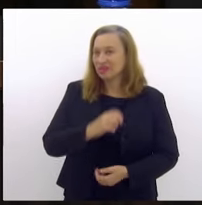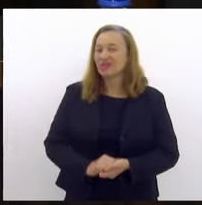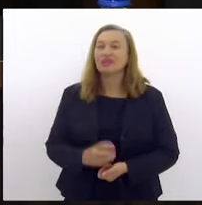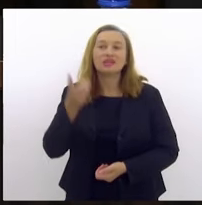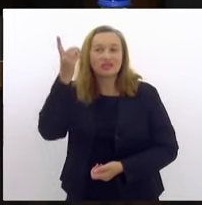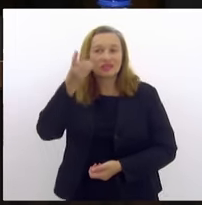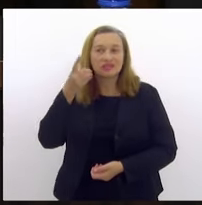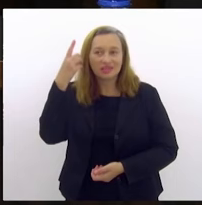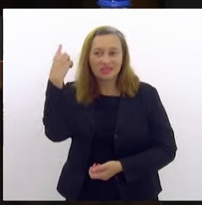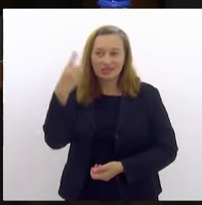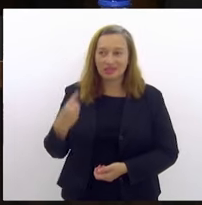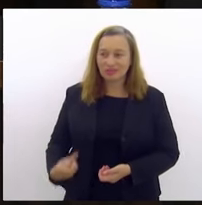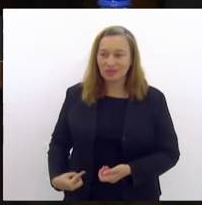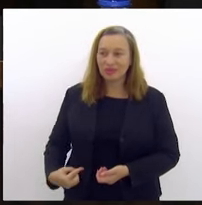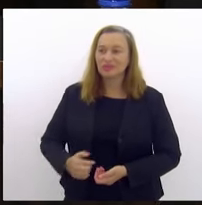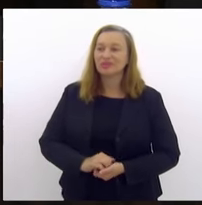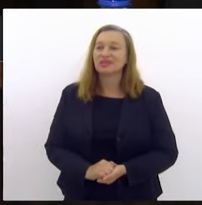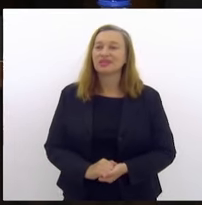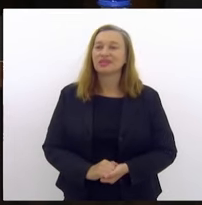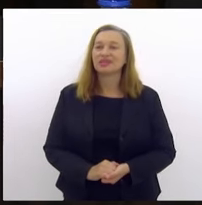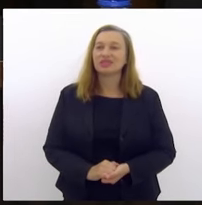Deputada Dani Balbi.